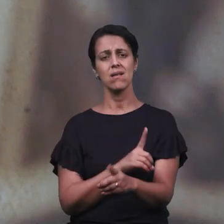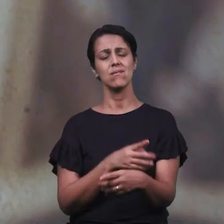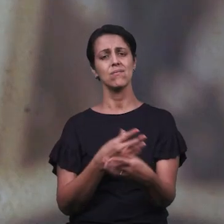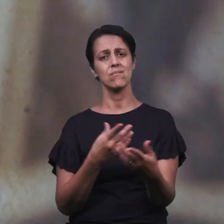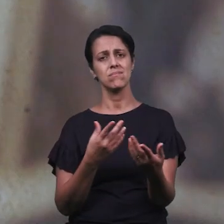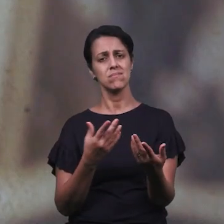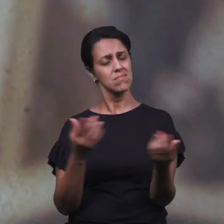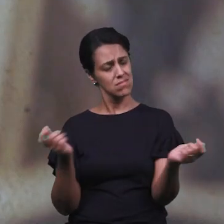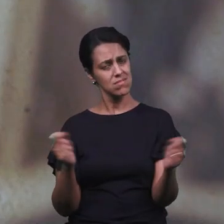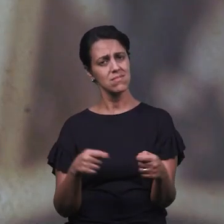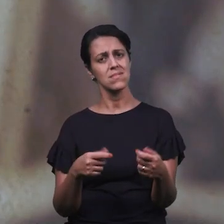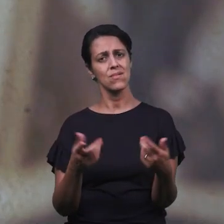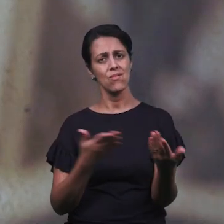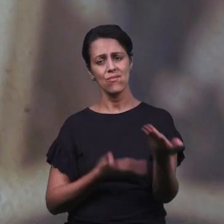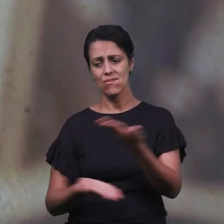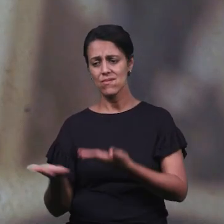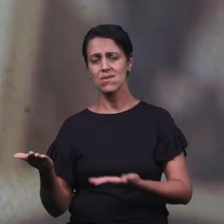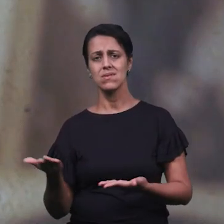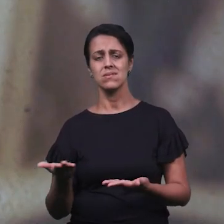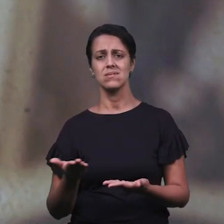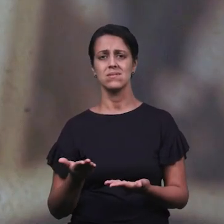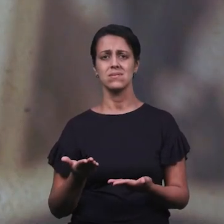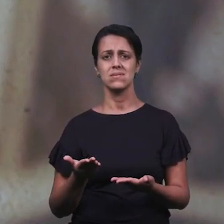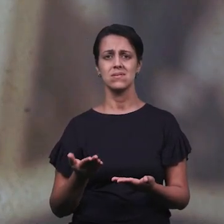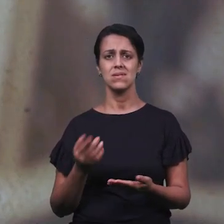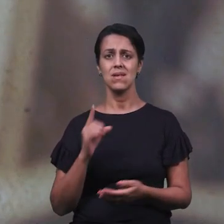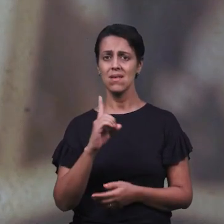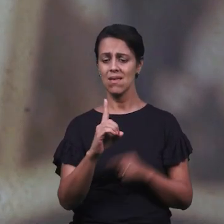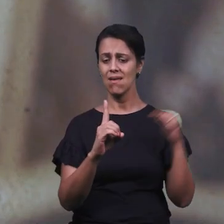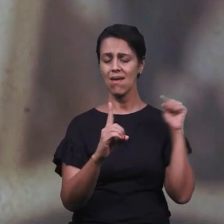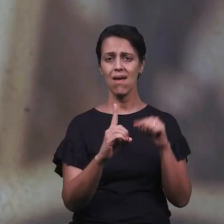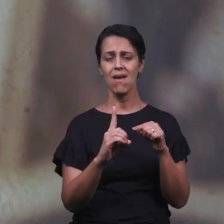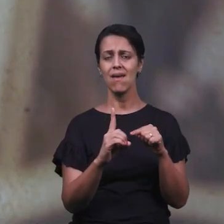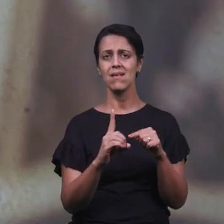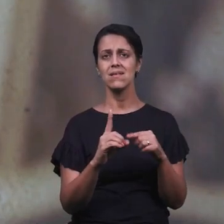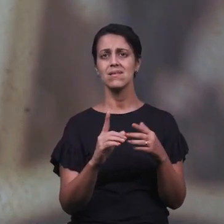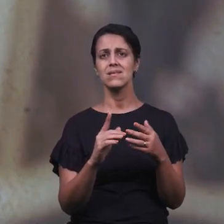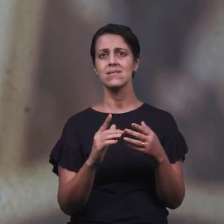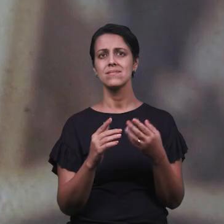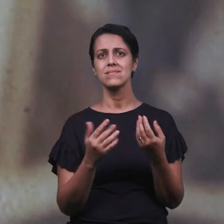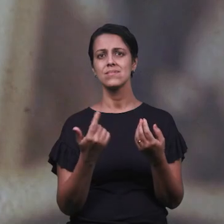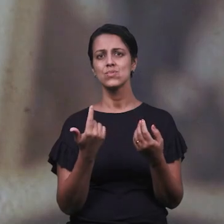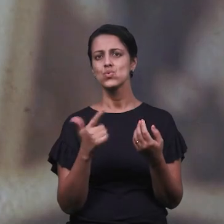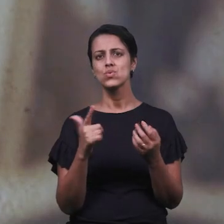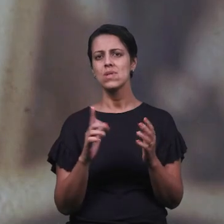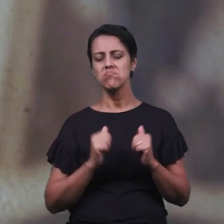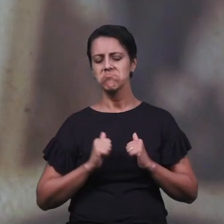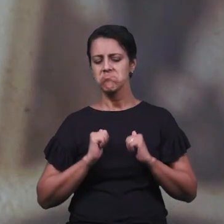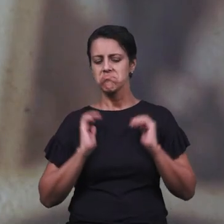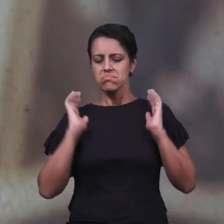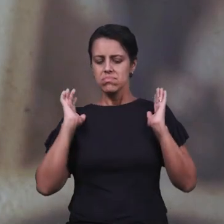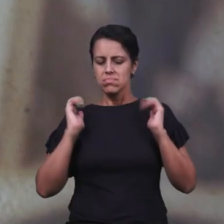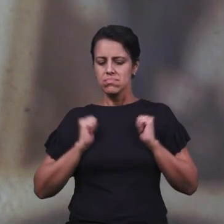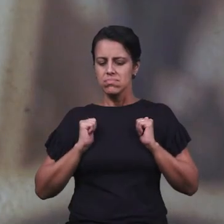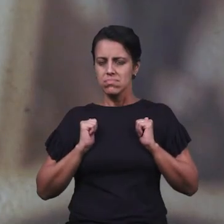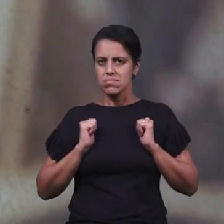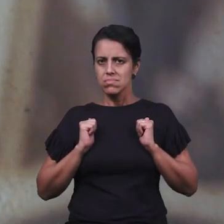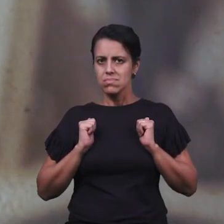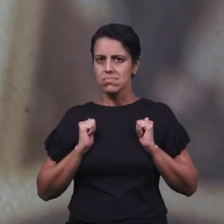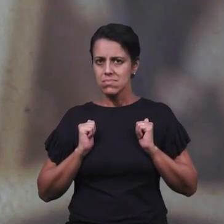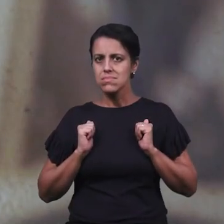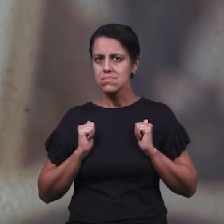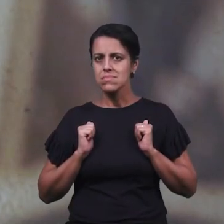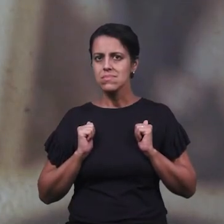ele não tem, assim, basicamente nenhuma interferência, né, ali naquele